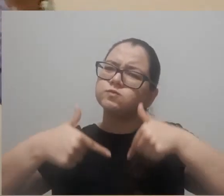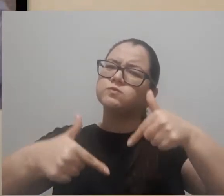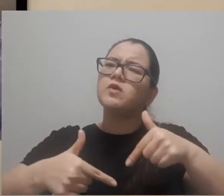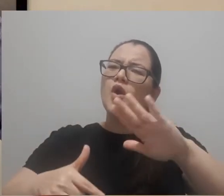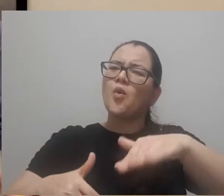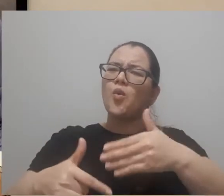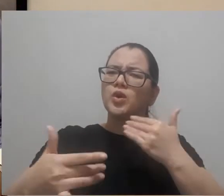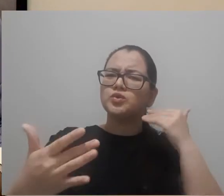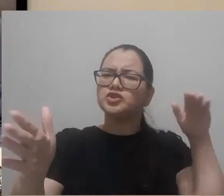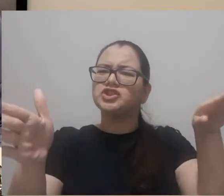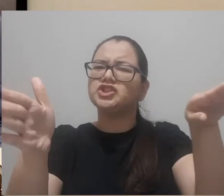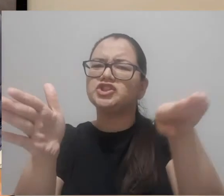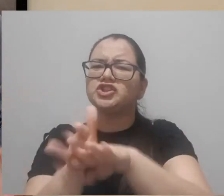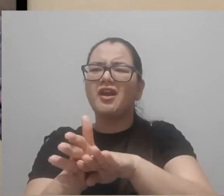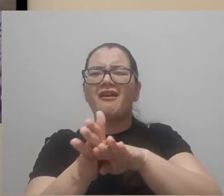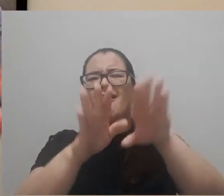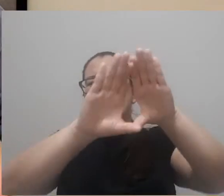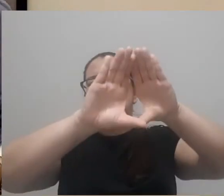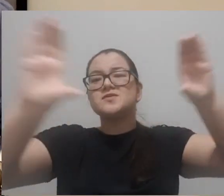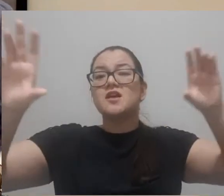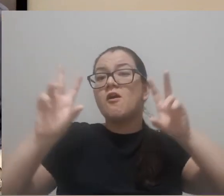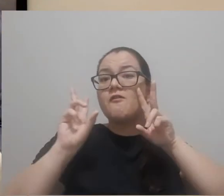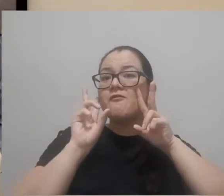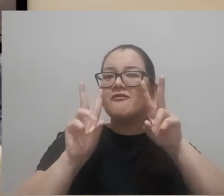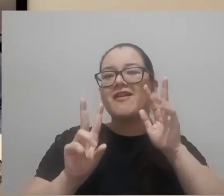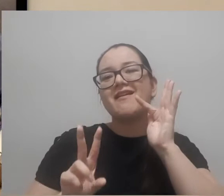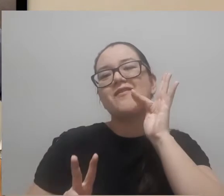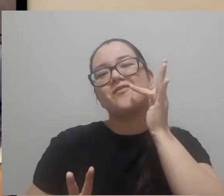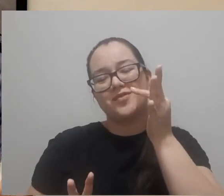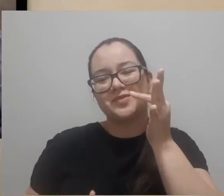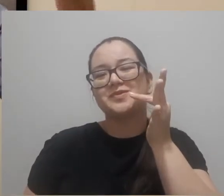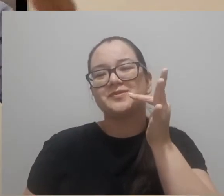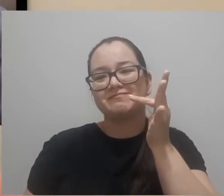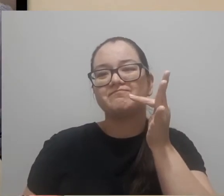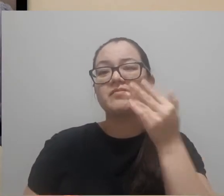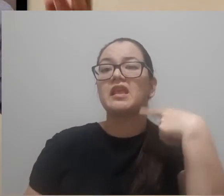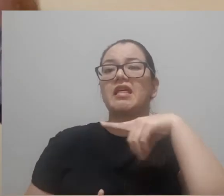ver o fruto. Deus tem nos dado bênçãos, Deus tem nos